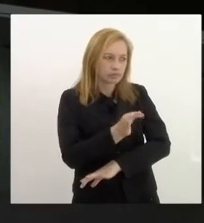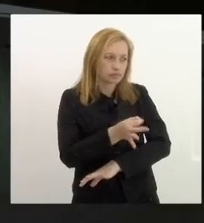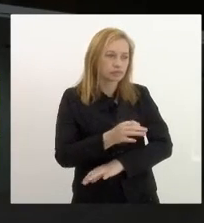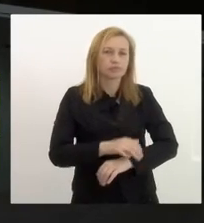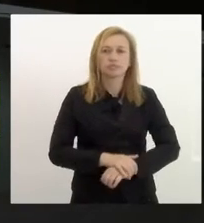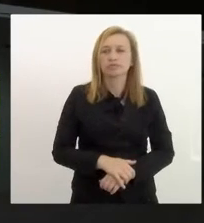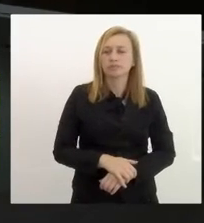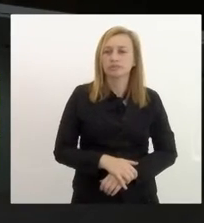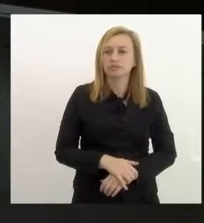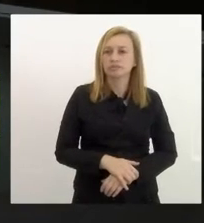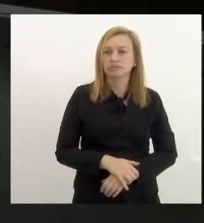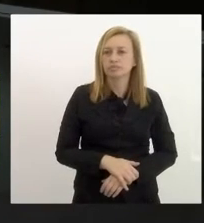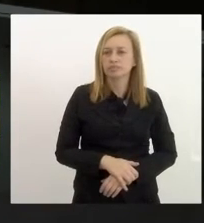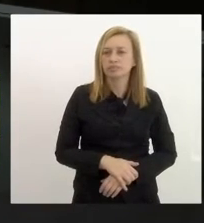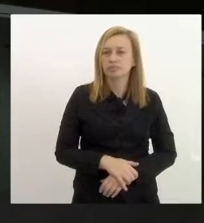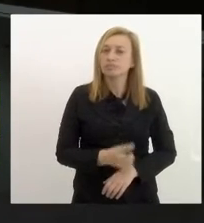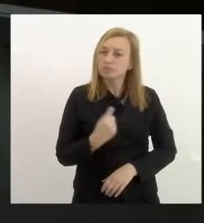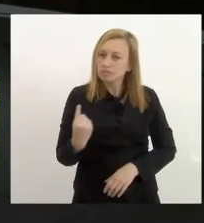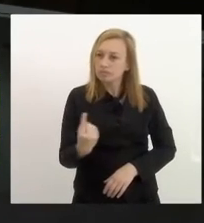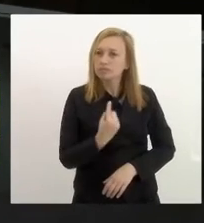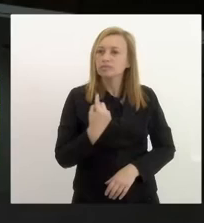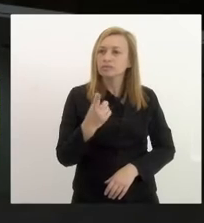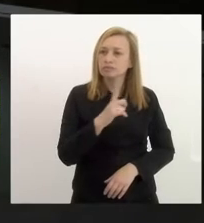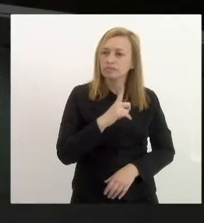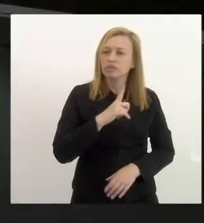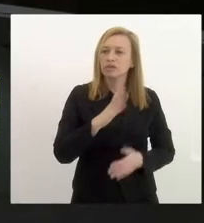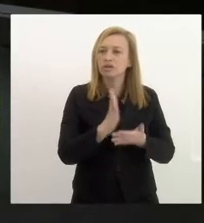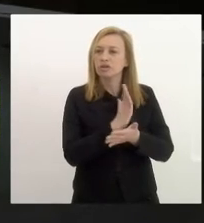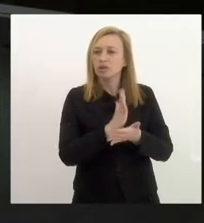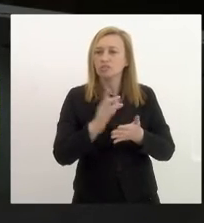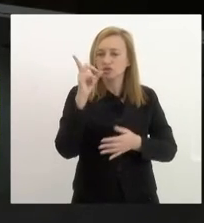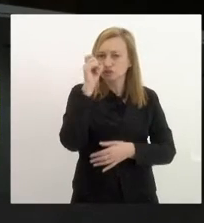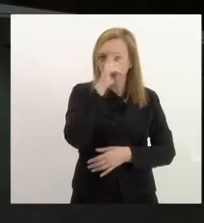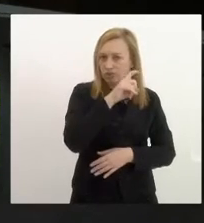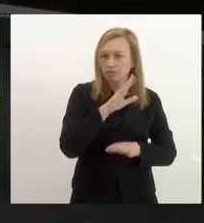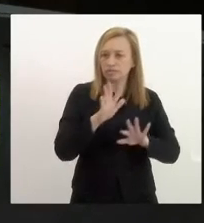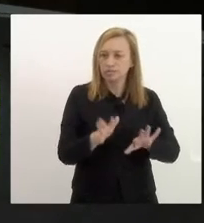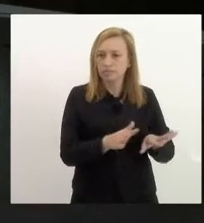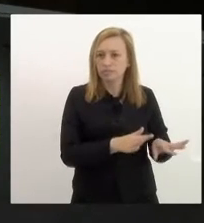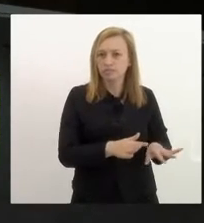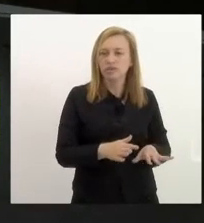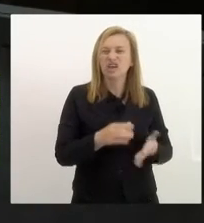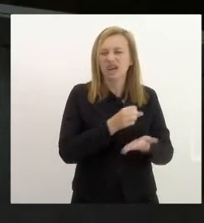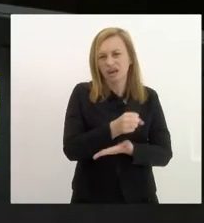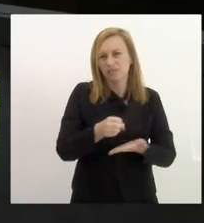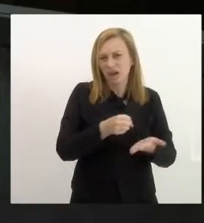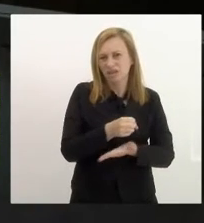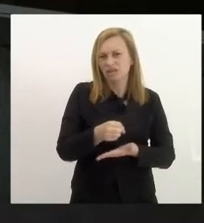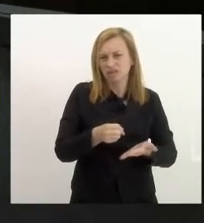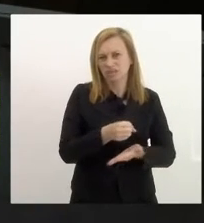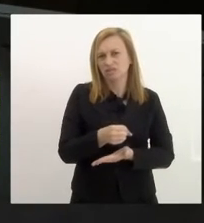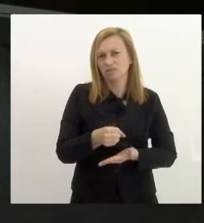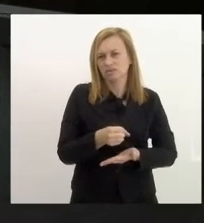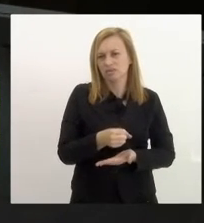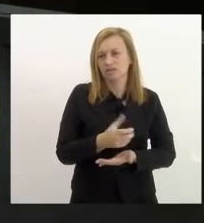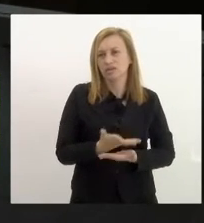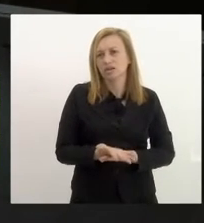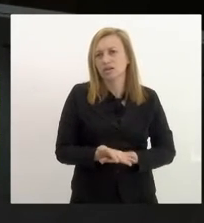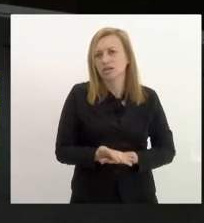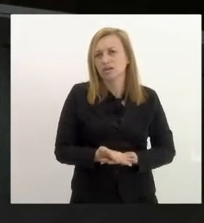precisar de nós termos alguma dificuldade era basicamente é